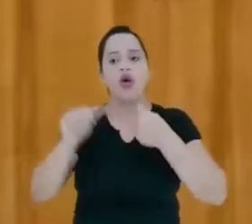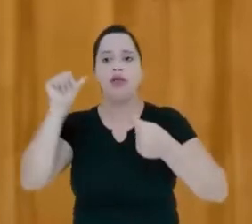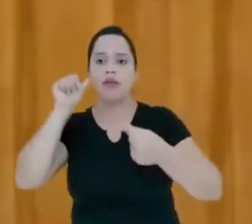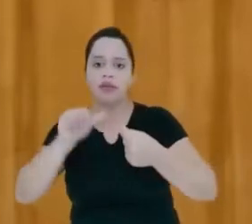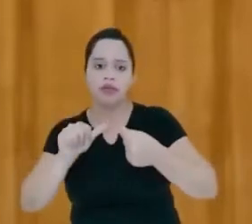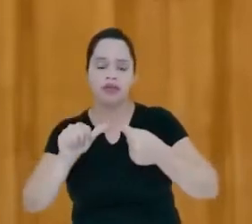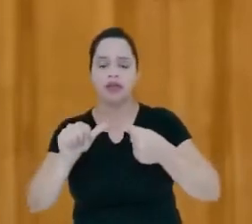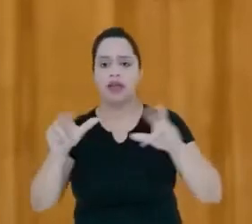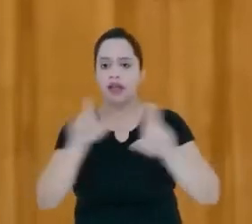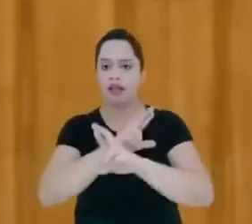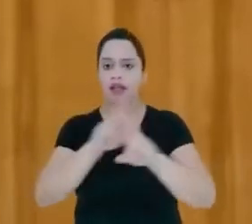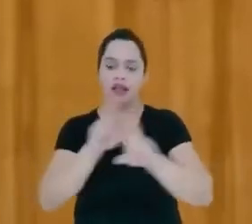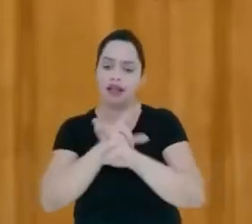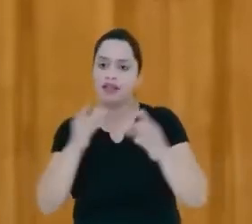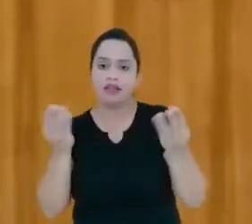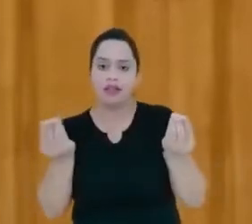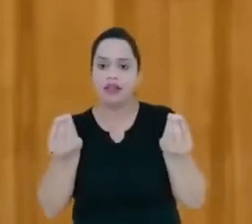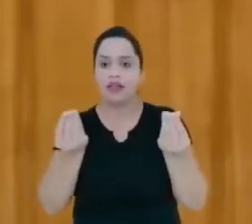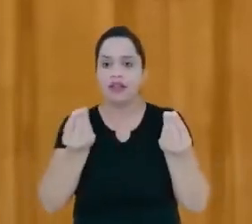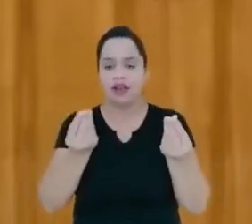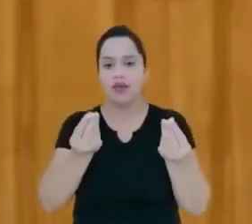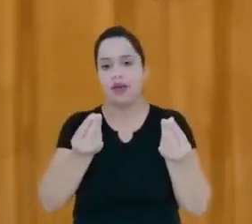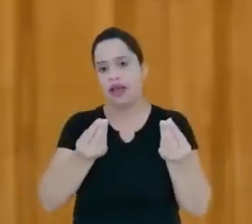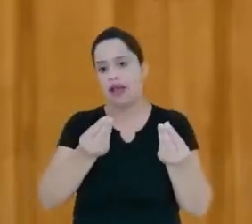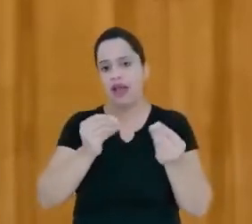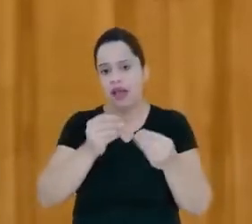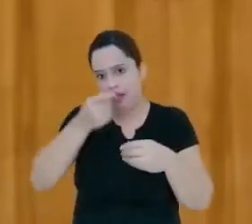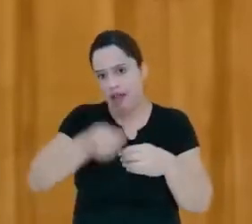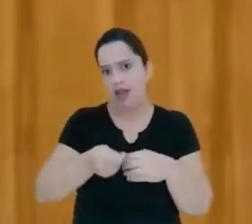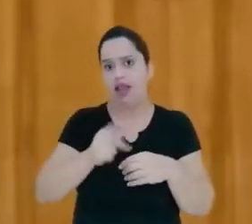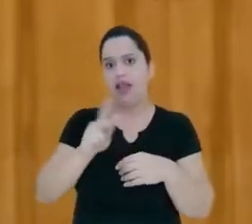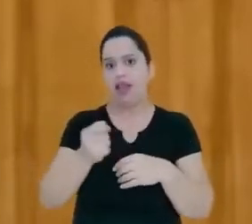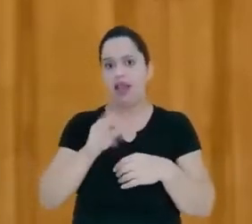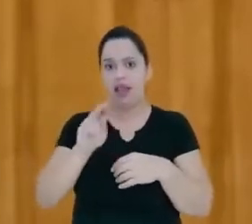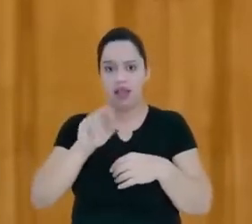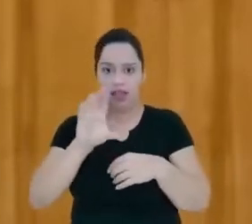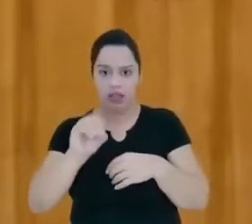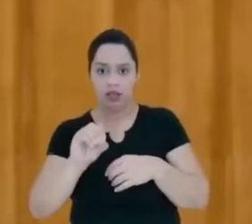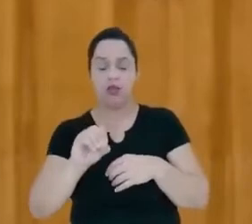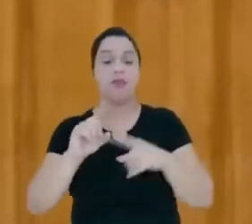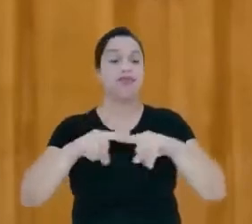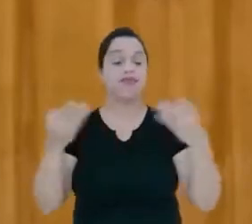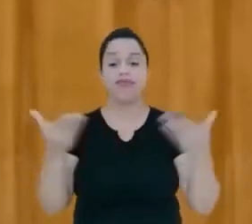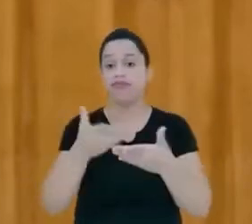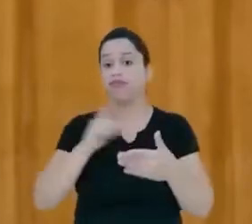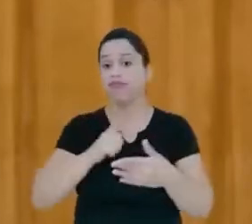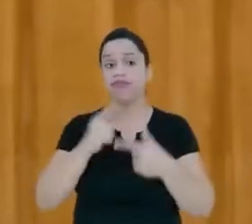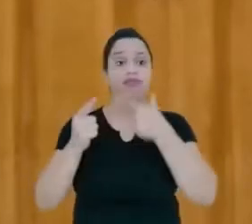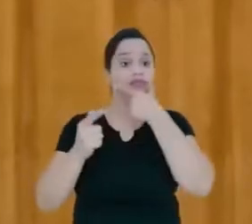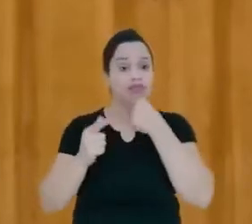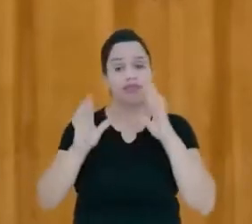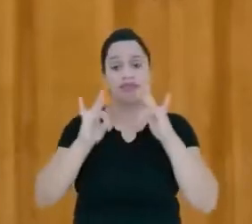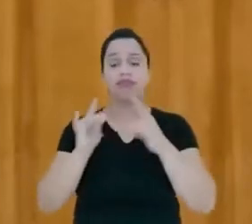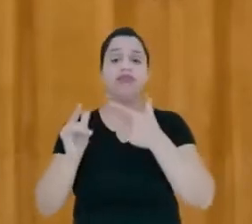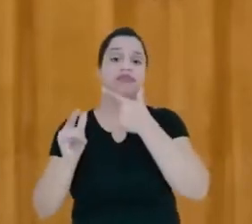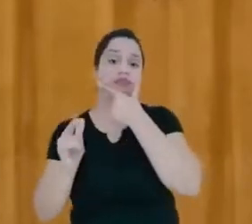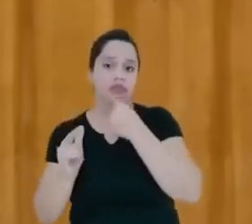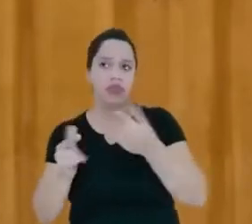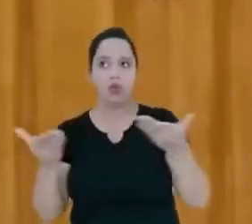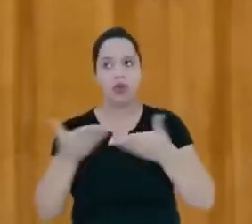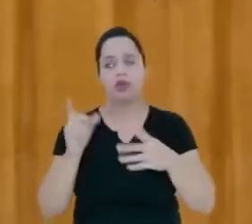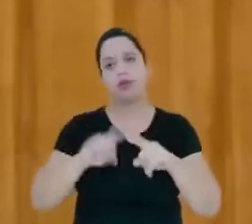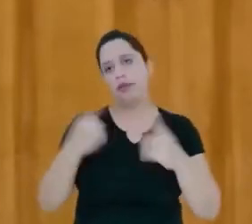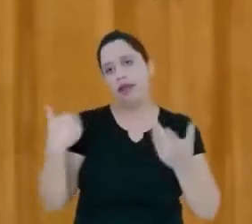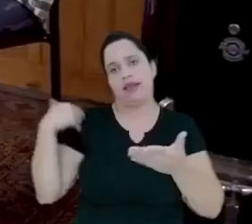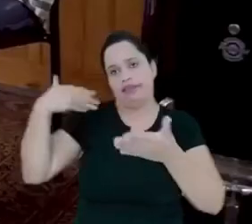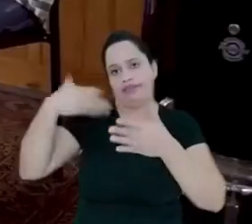homem e mulher na relação hétero, né? Sim. Na relação... Agora, hoje em dia tem homem que namora homem, hoje